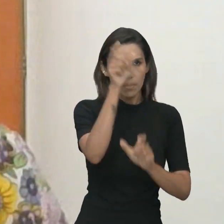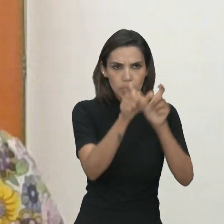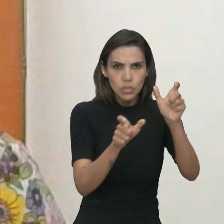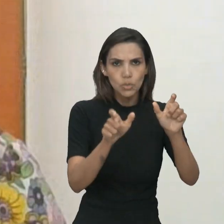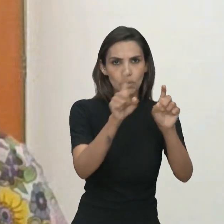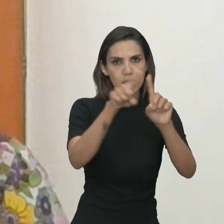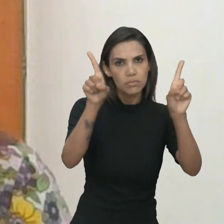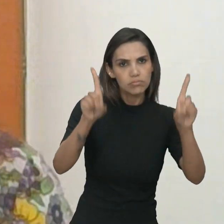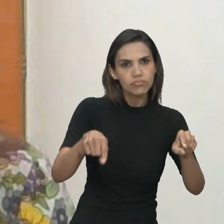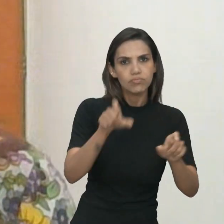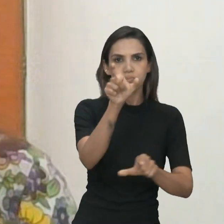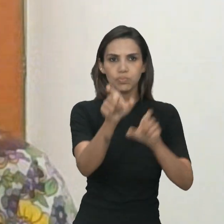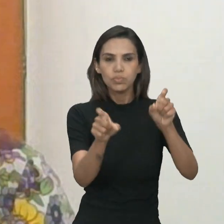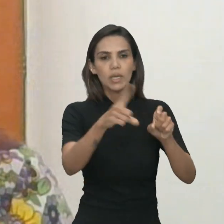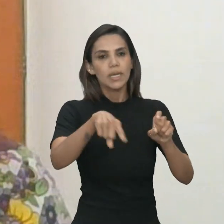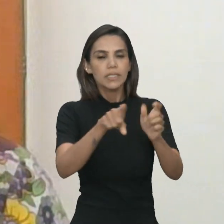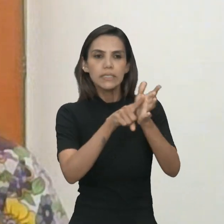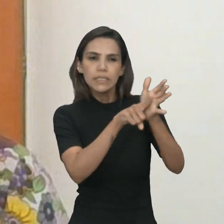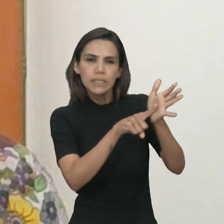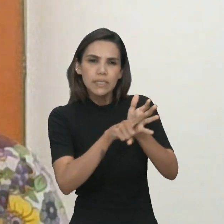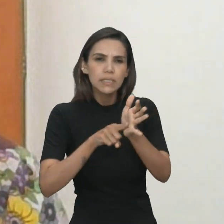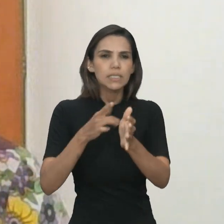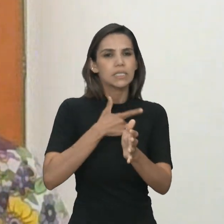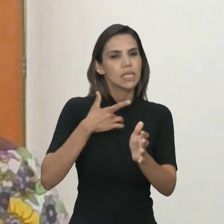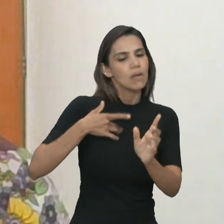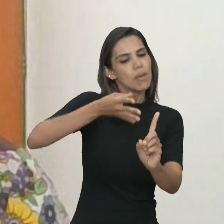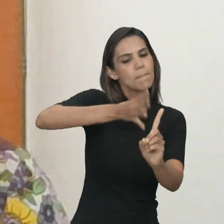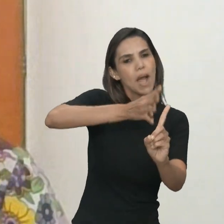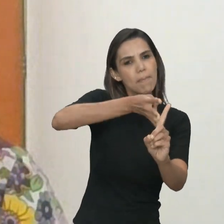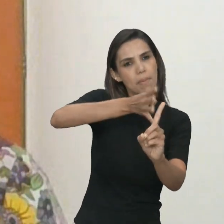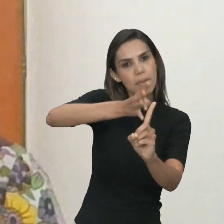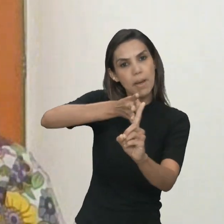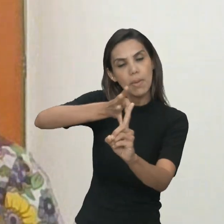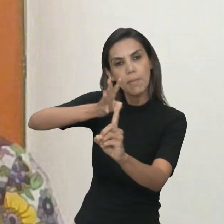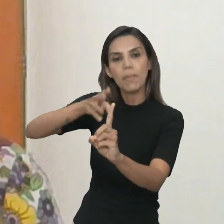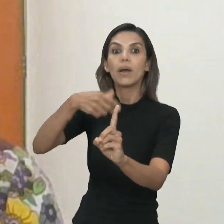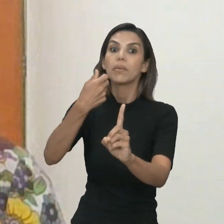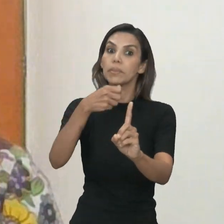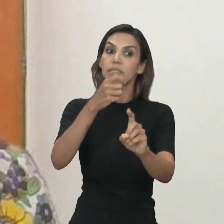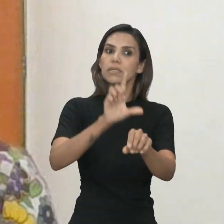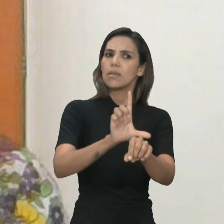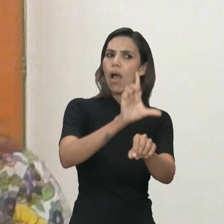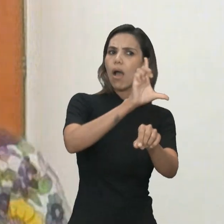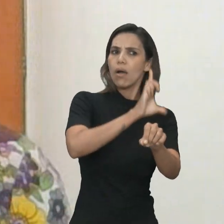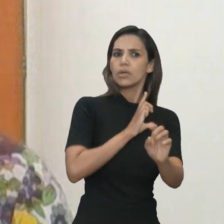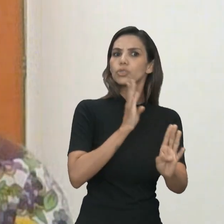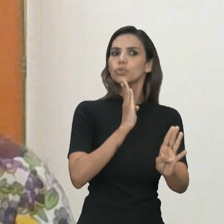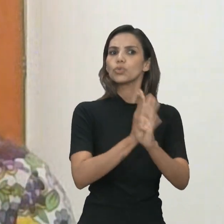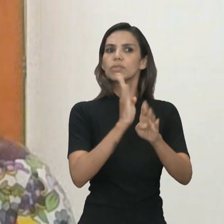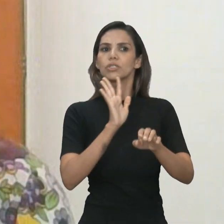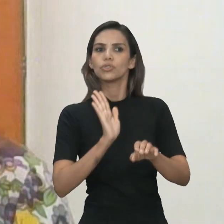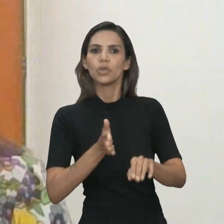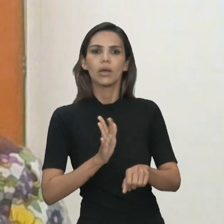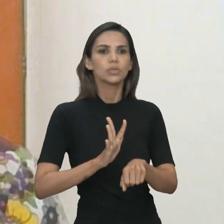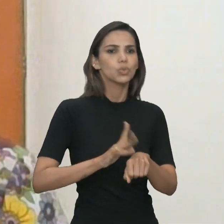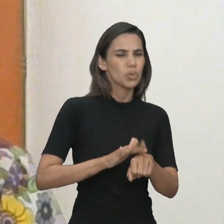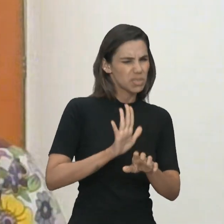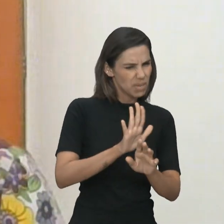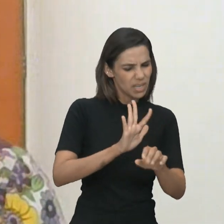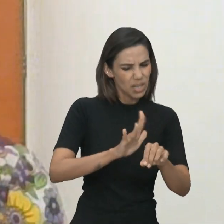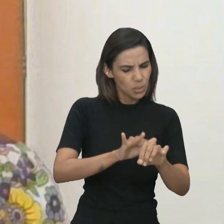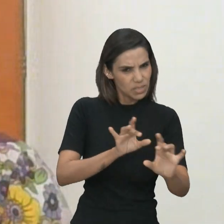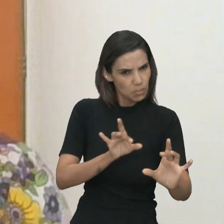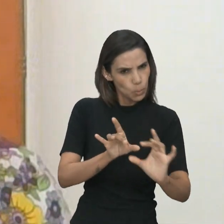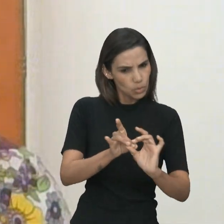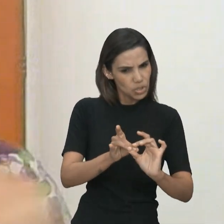para detectar, como você mesmo falou no início da reportagem, precocemente algum tipo de doença relacionada ou não ao trabalho, né?